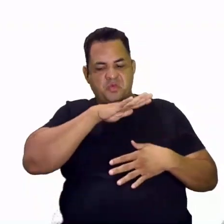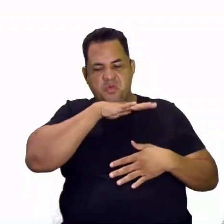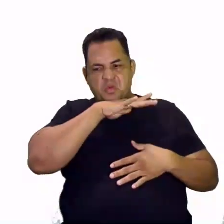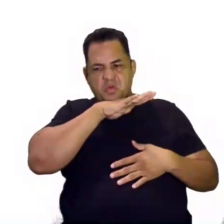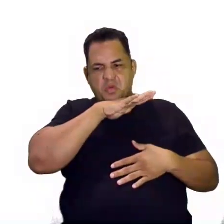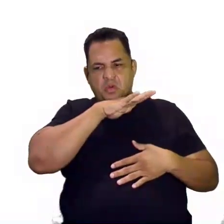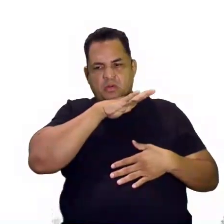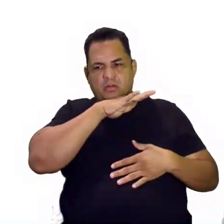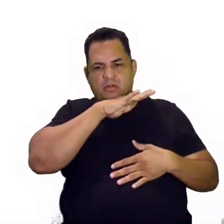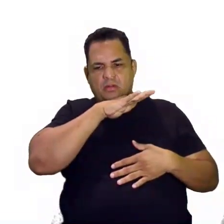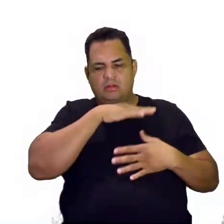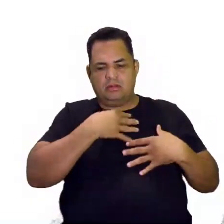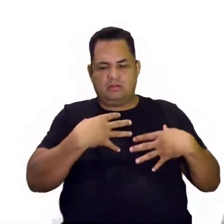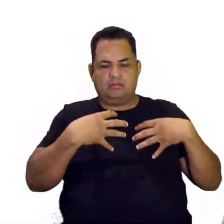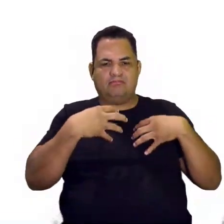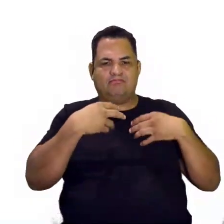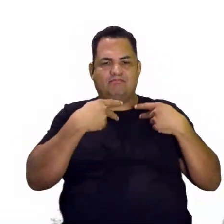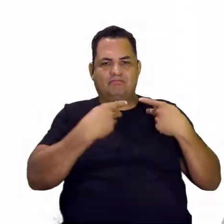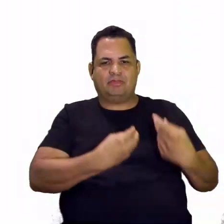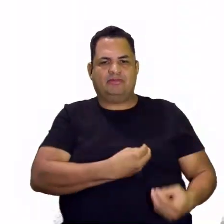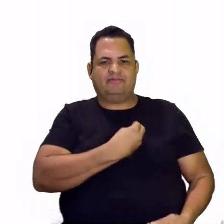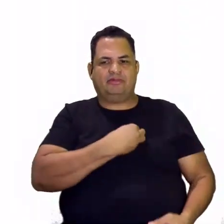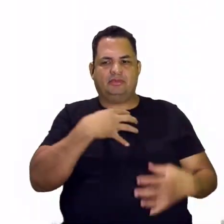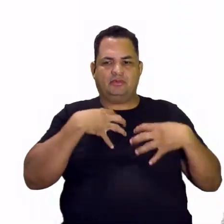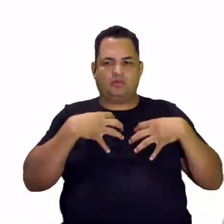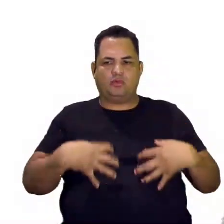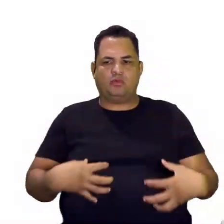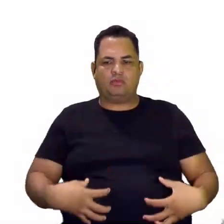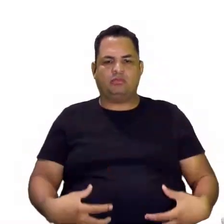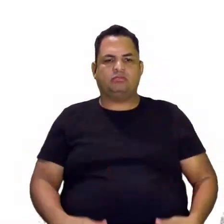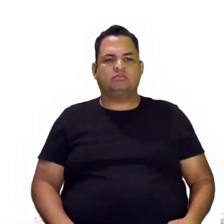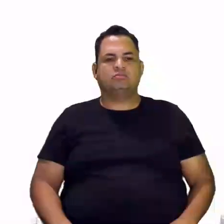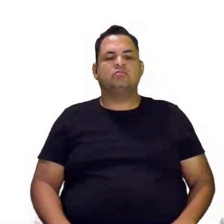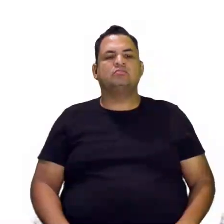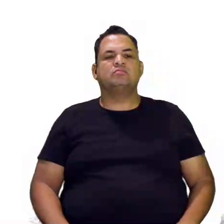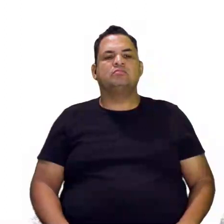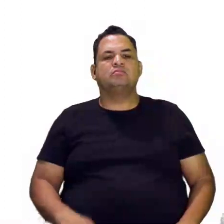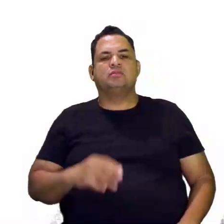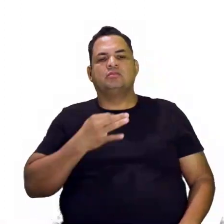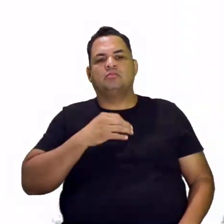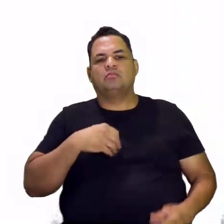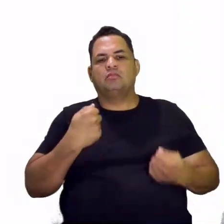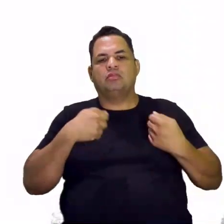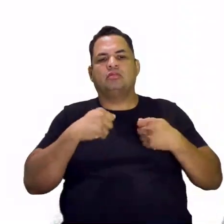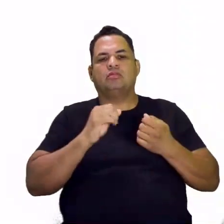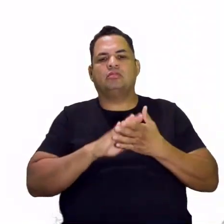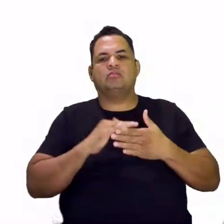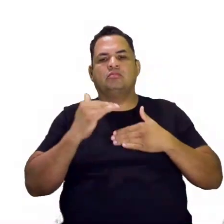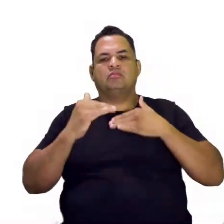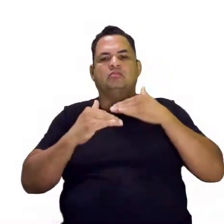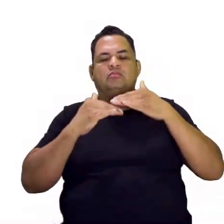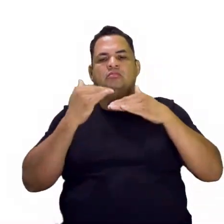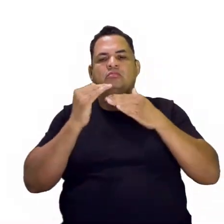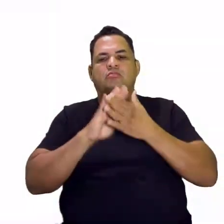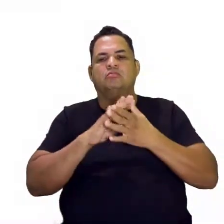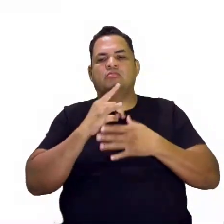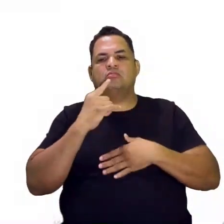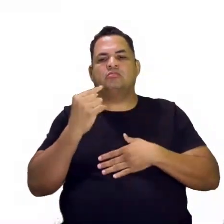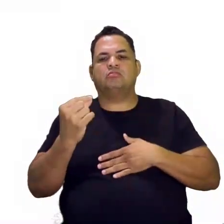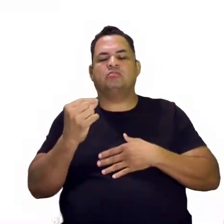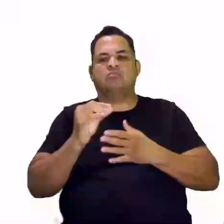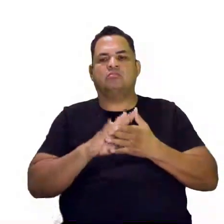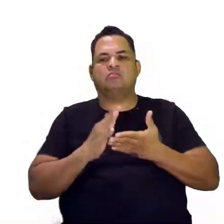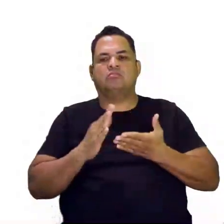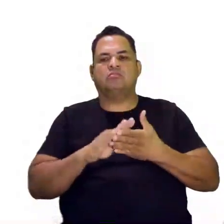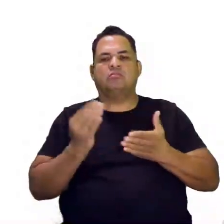um parasita. Parasita não faz bem, né? A primeira hipótese é chamada de hipótese de progressivo ou fuga.